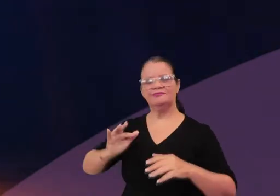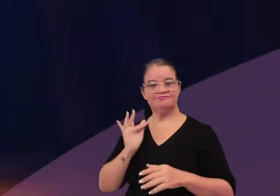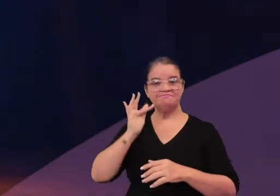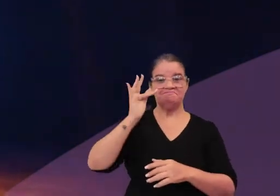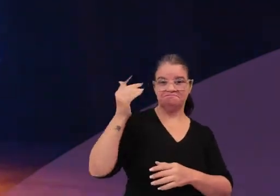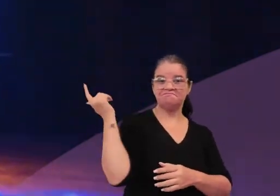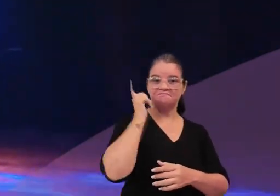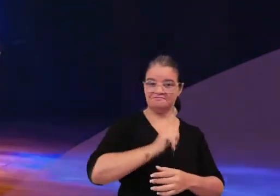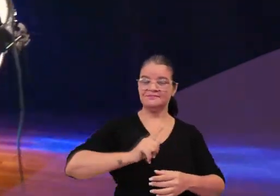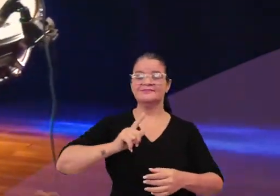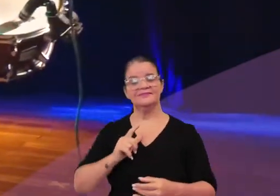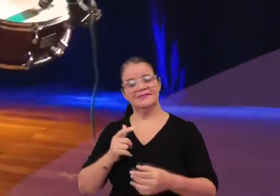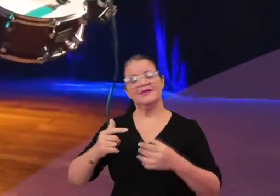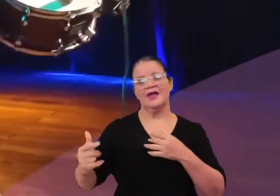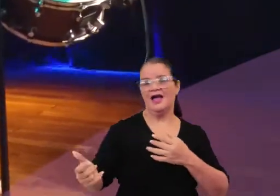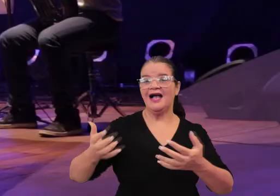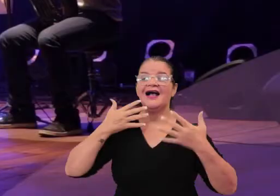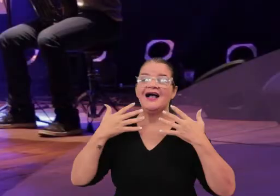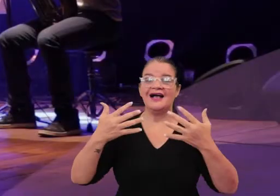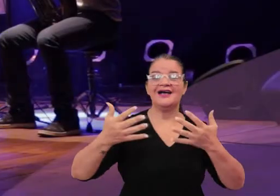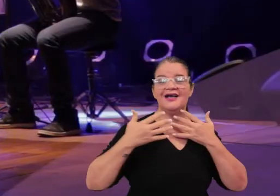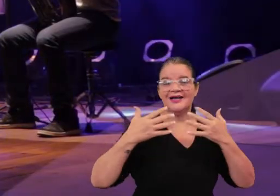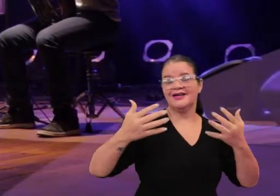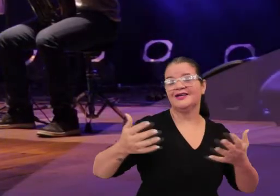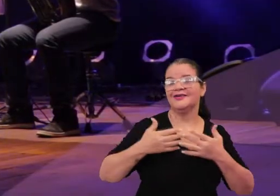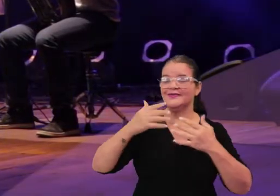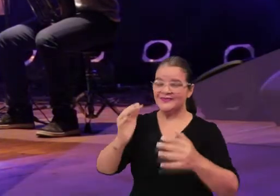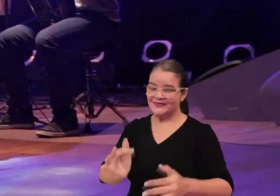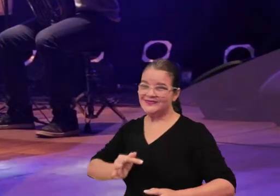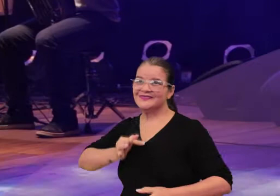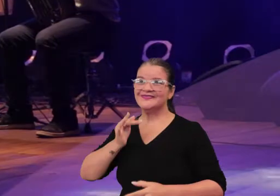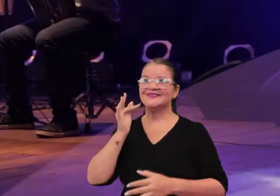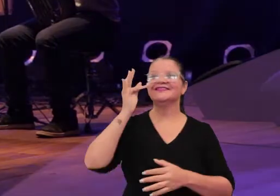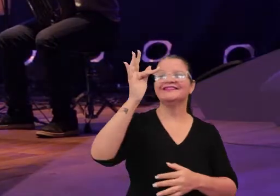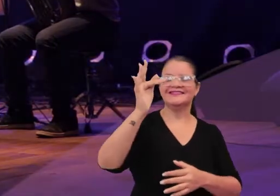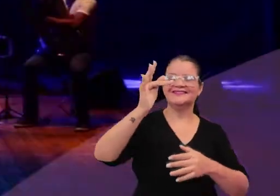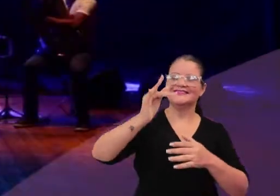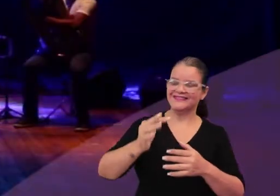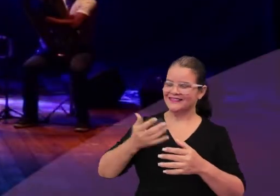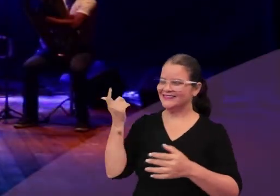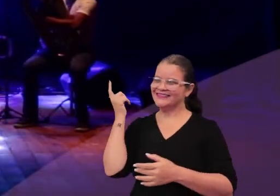o horizonte. Calor e ar baforando o horizonte.